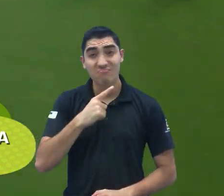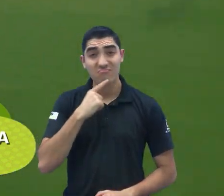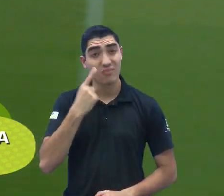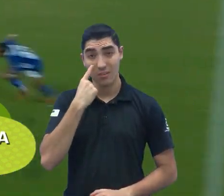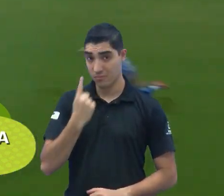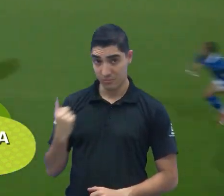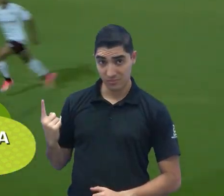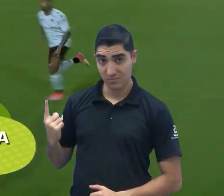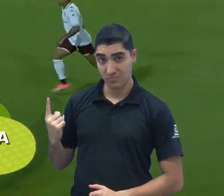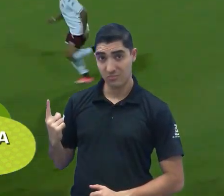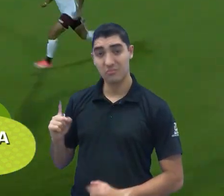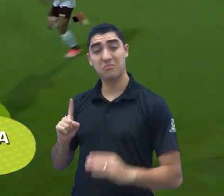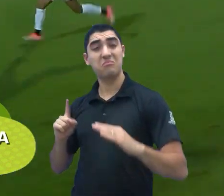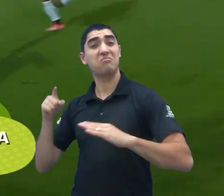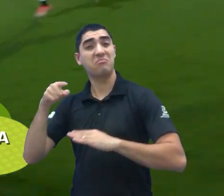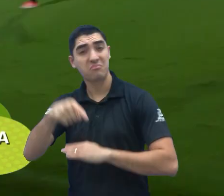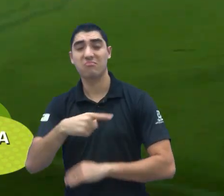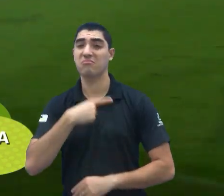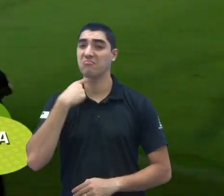diretas.